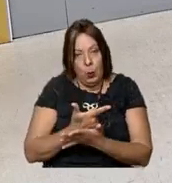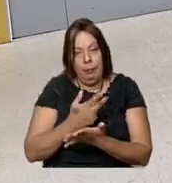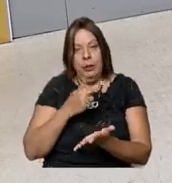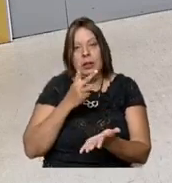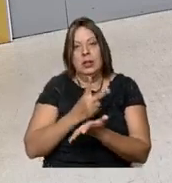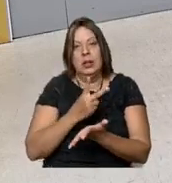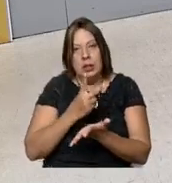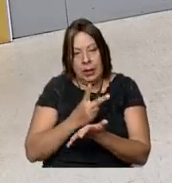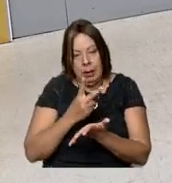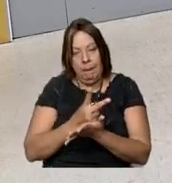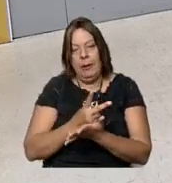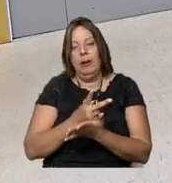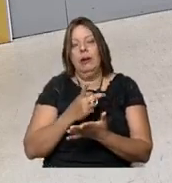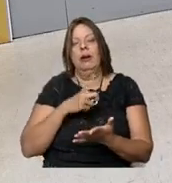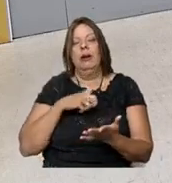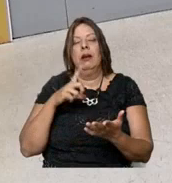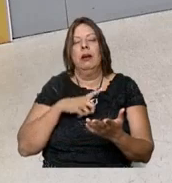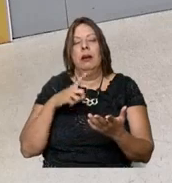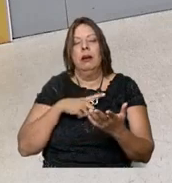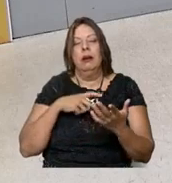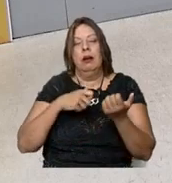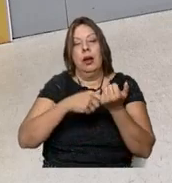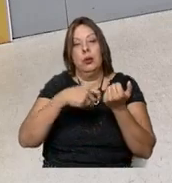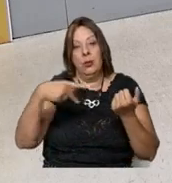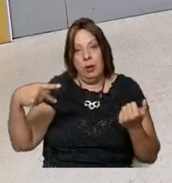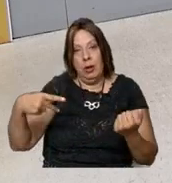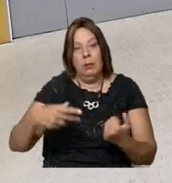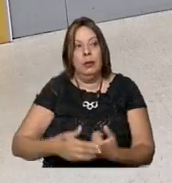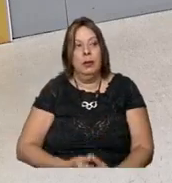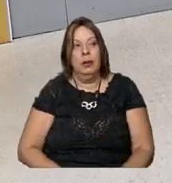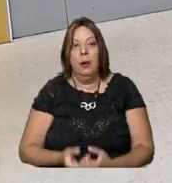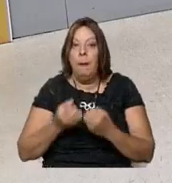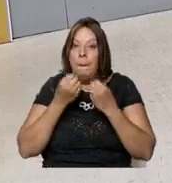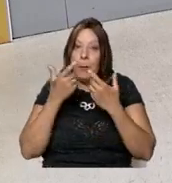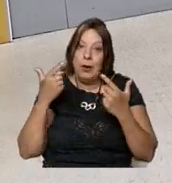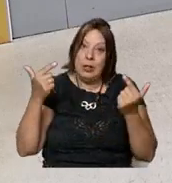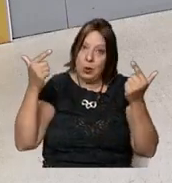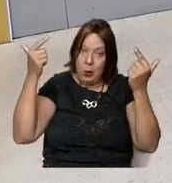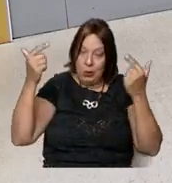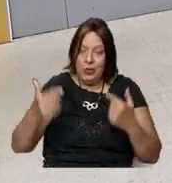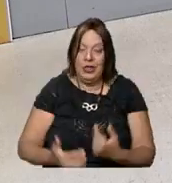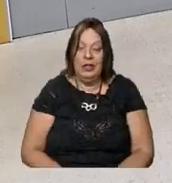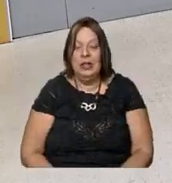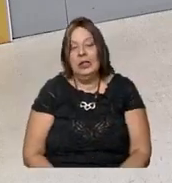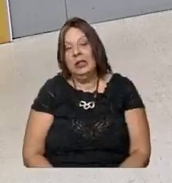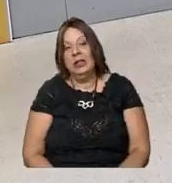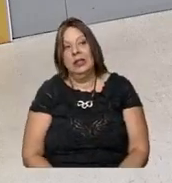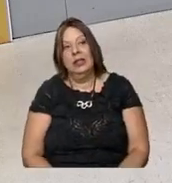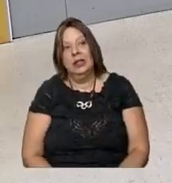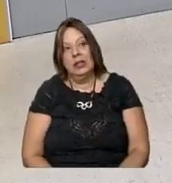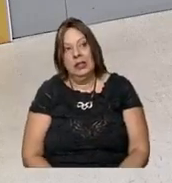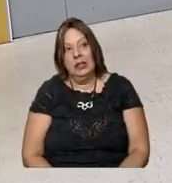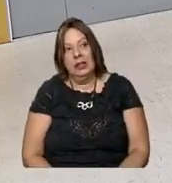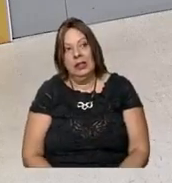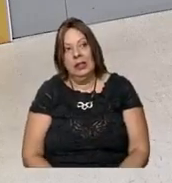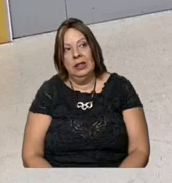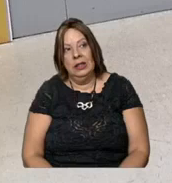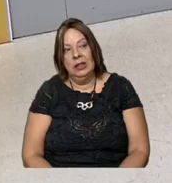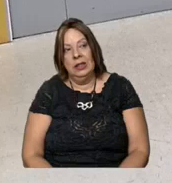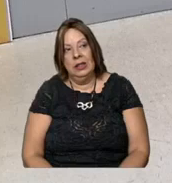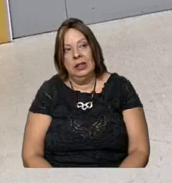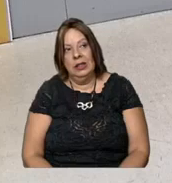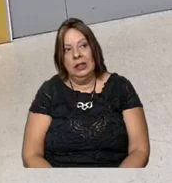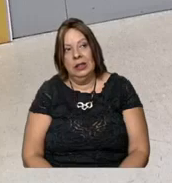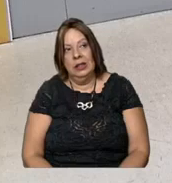encontra nas ruas e também em algum ponto pé quente na cidade. Boa sorte, André! Muito bom! Prefeito, que é o homem